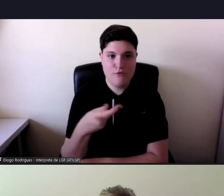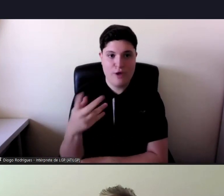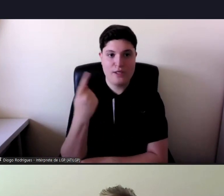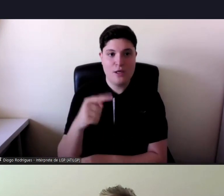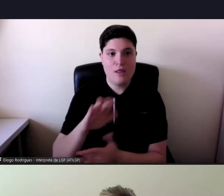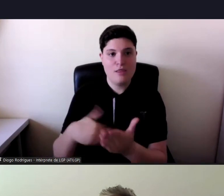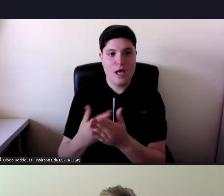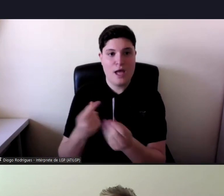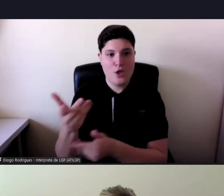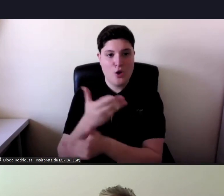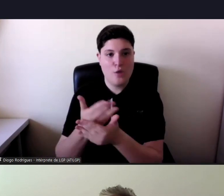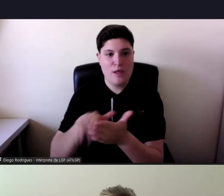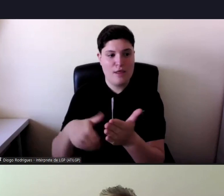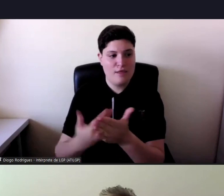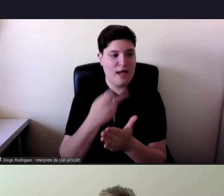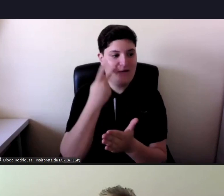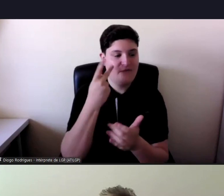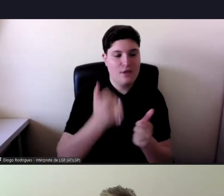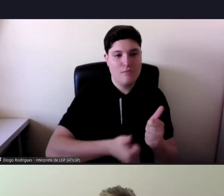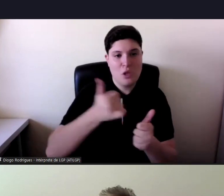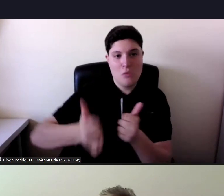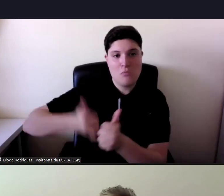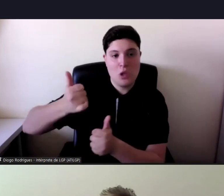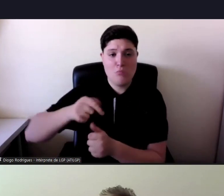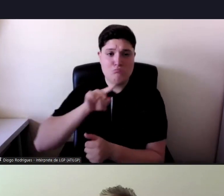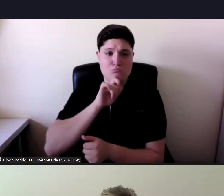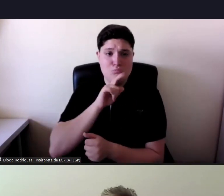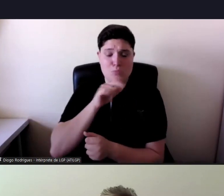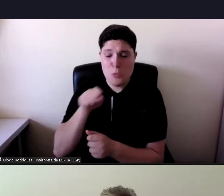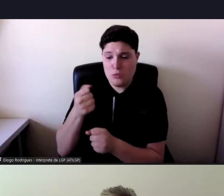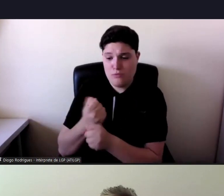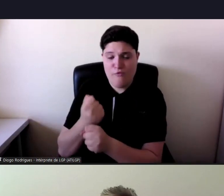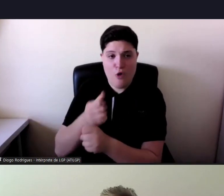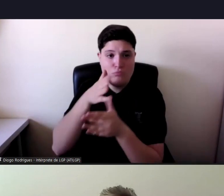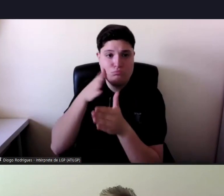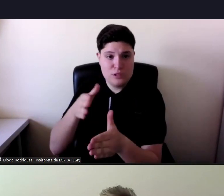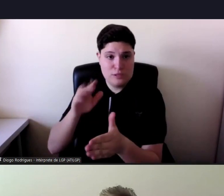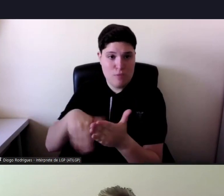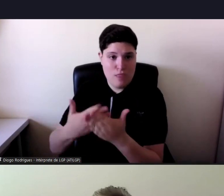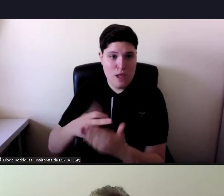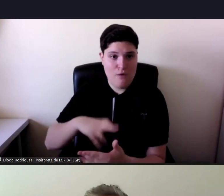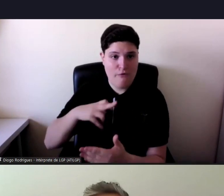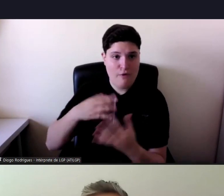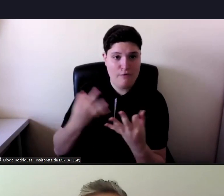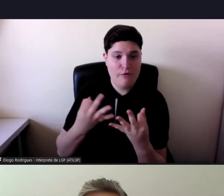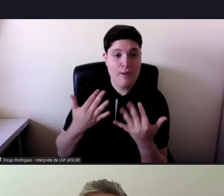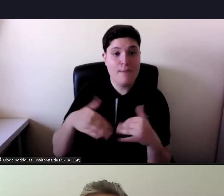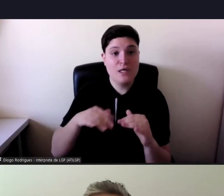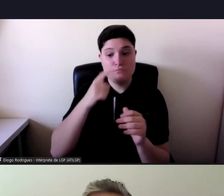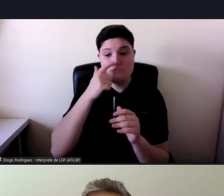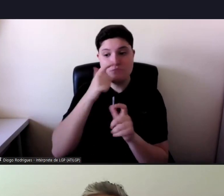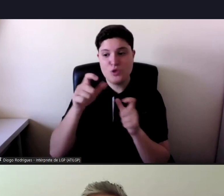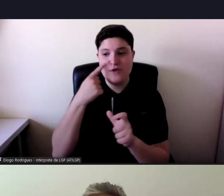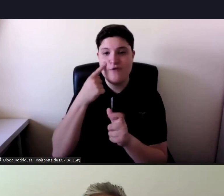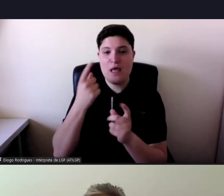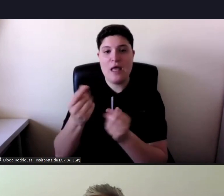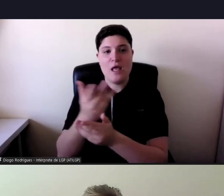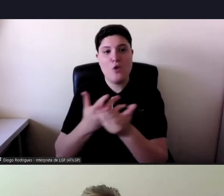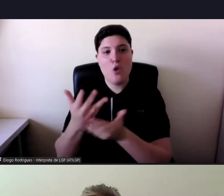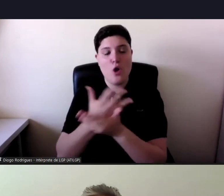da própria construção da nossa lei do clima, que foi aprovada precisamente em 31 de dezembro, aprovada 5 de novembro